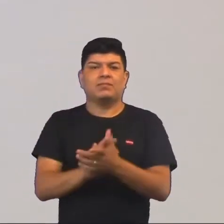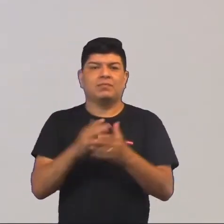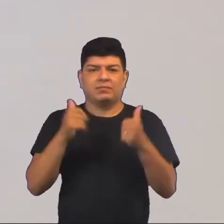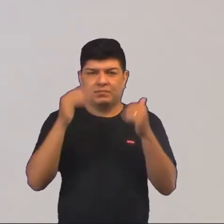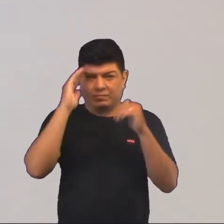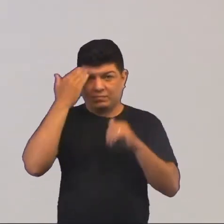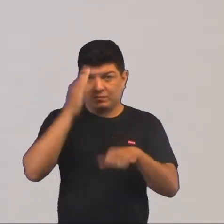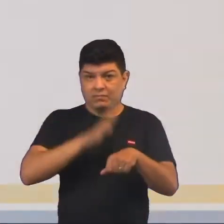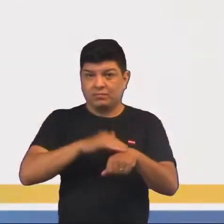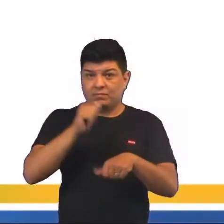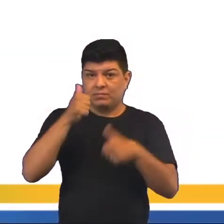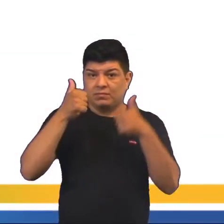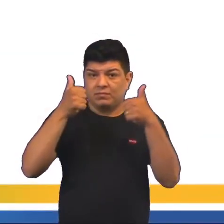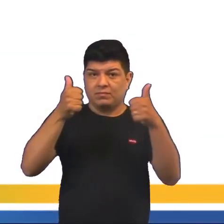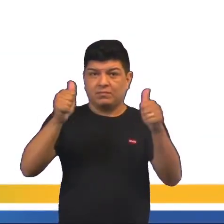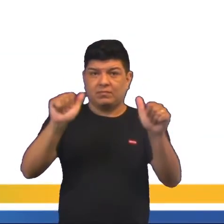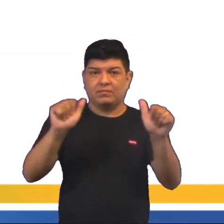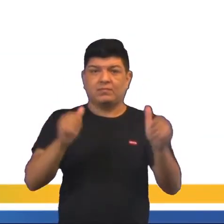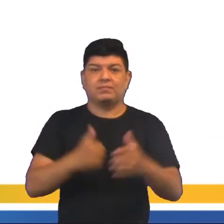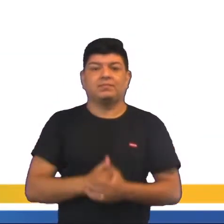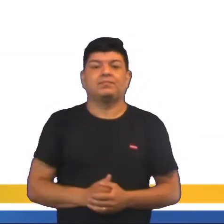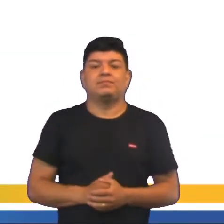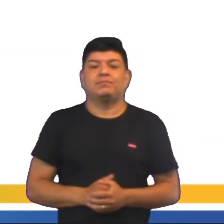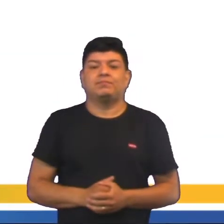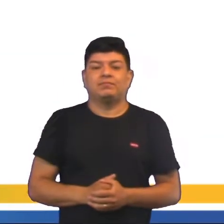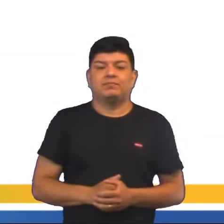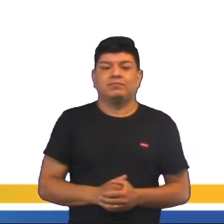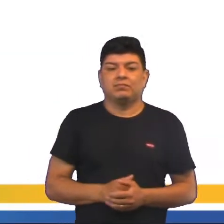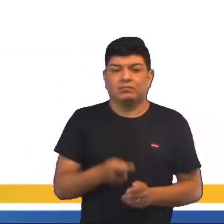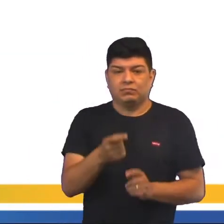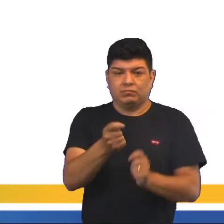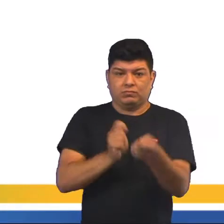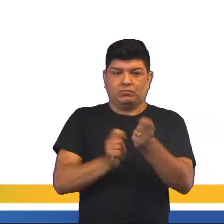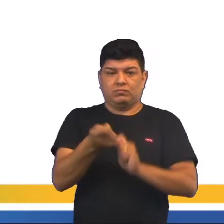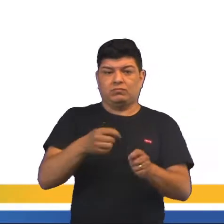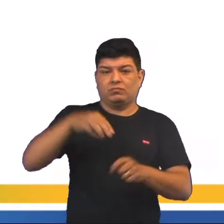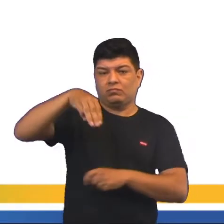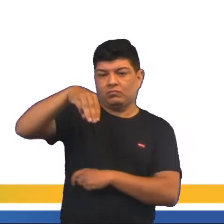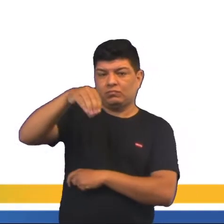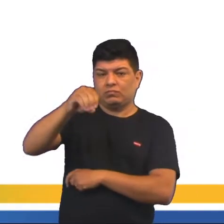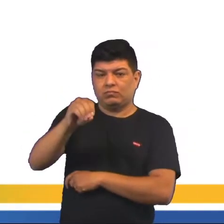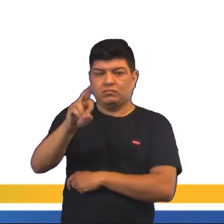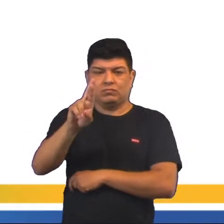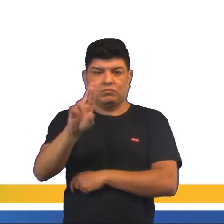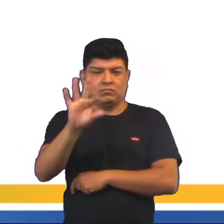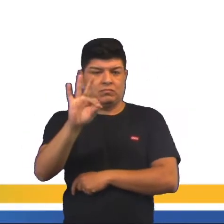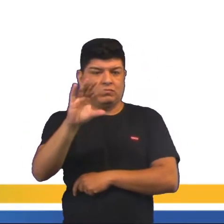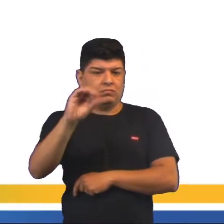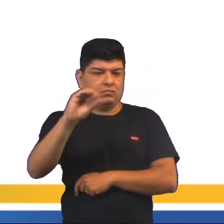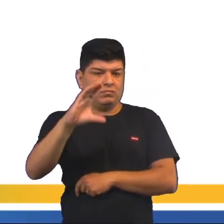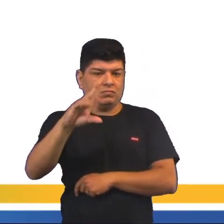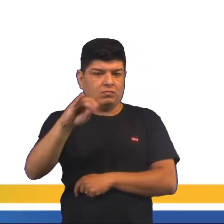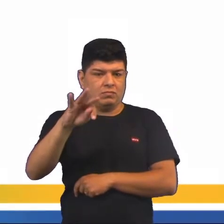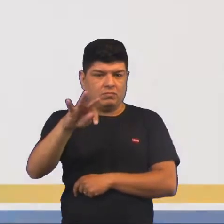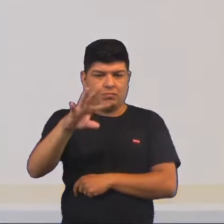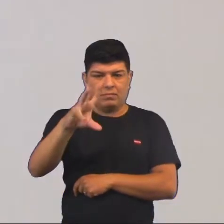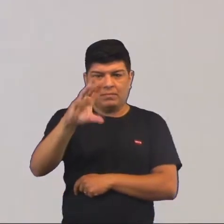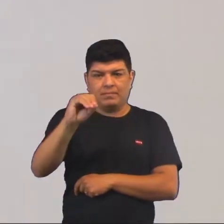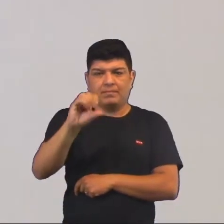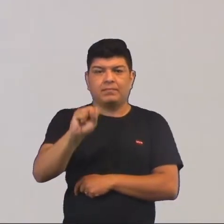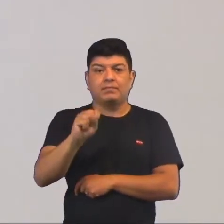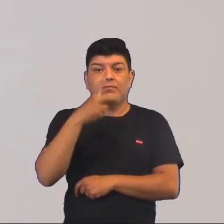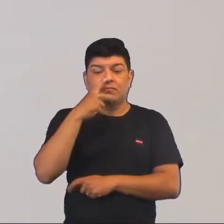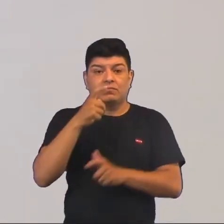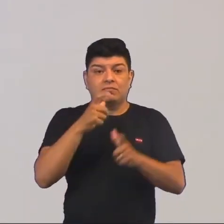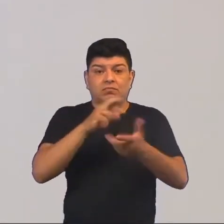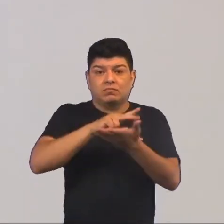brasileiros. Vamos entender um pouco sobre isso? Então, olha só. Os domínios morfoclimáticos são grandes regiões